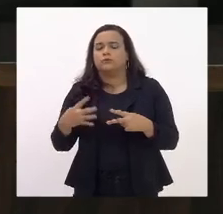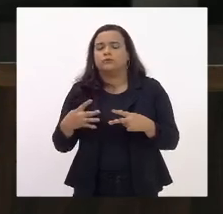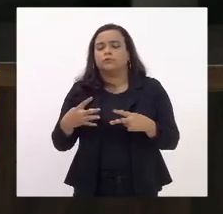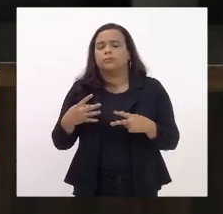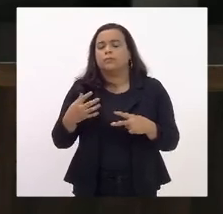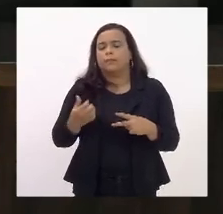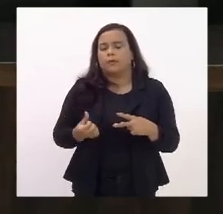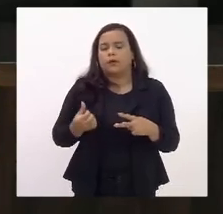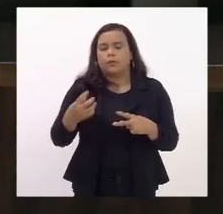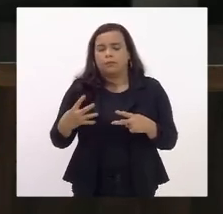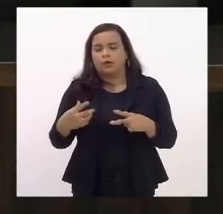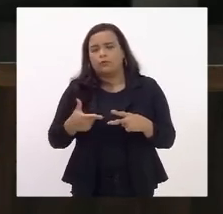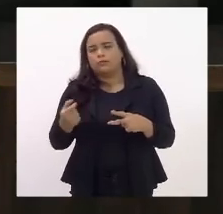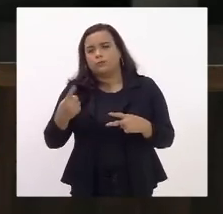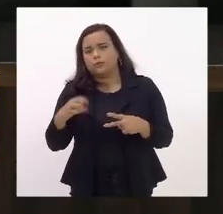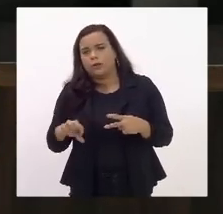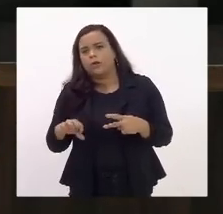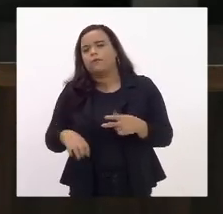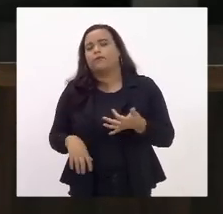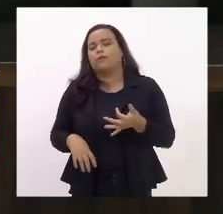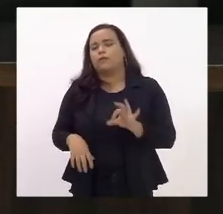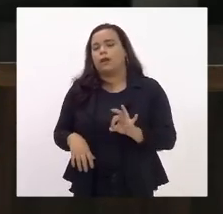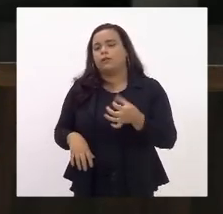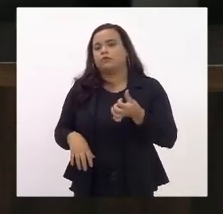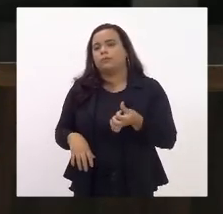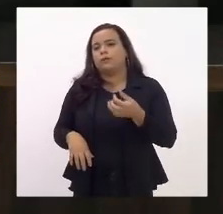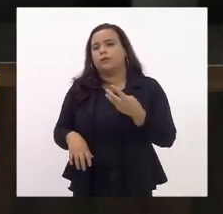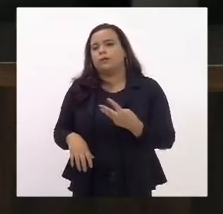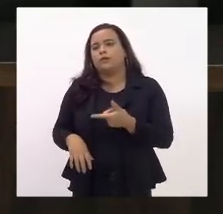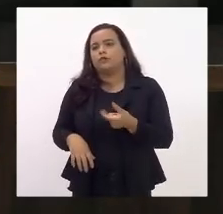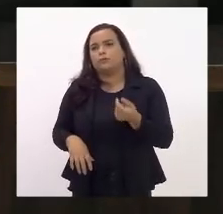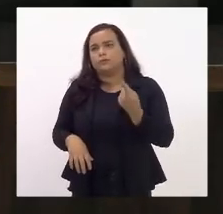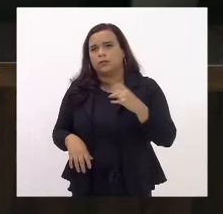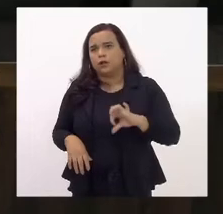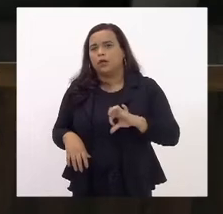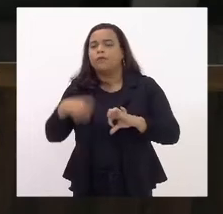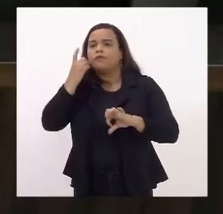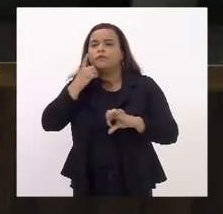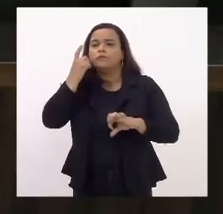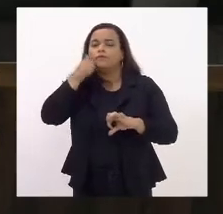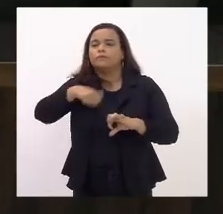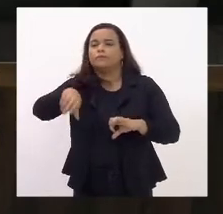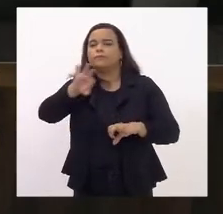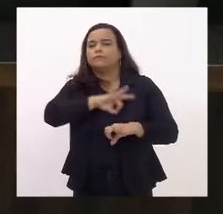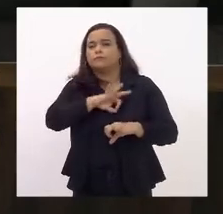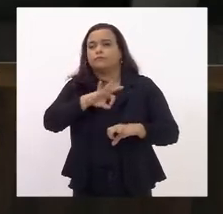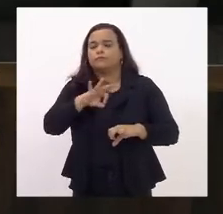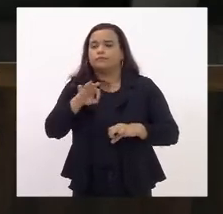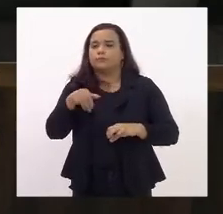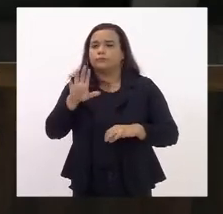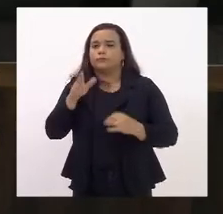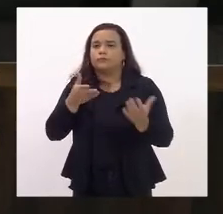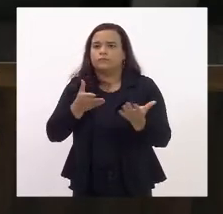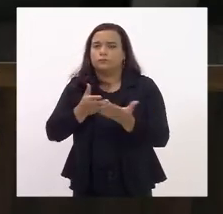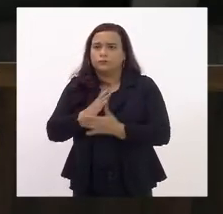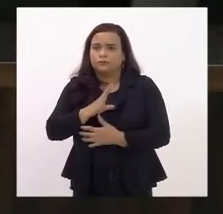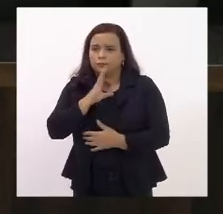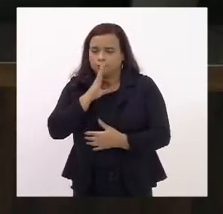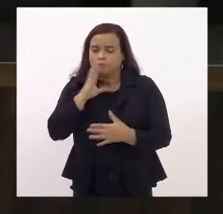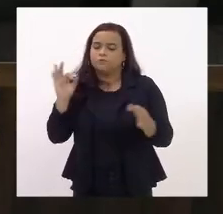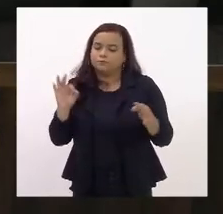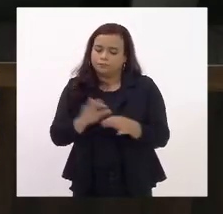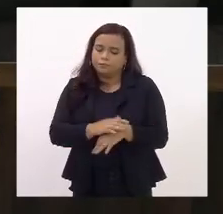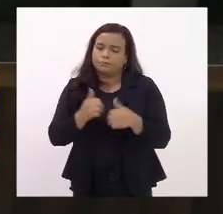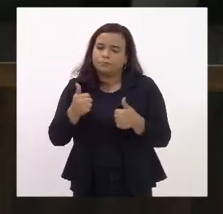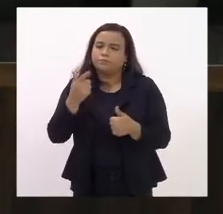464 de 19, 1063 de 19, deputada Marta Rocha. Senhores que aprovam, permaneçam como estão,